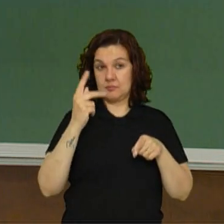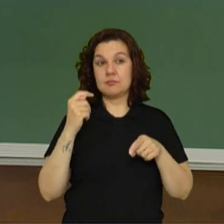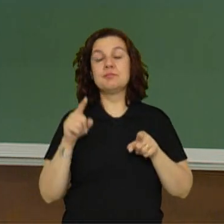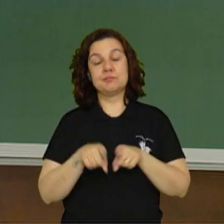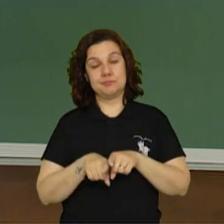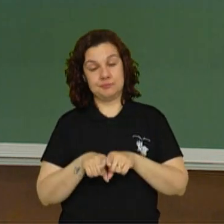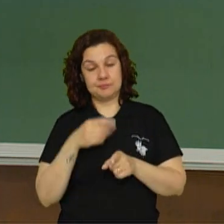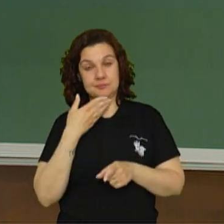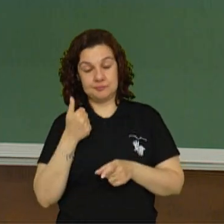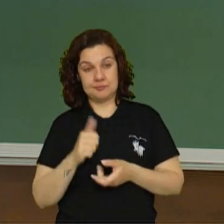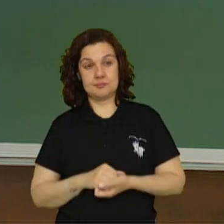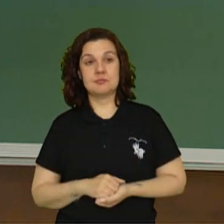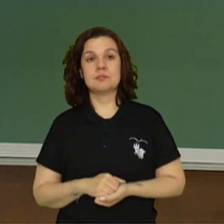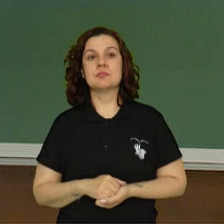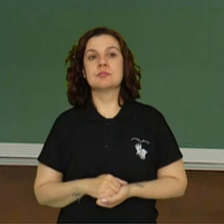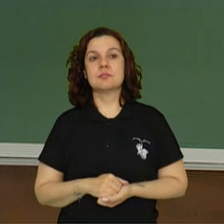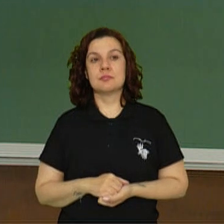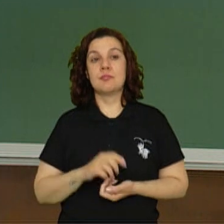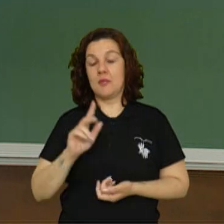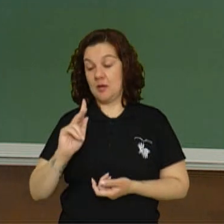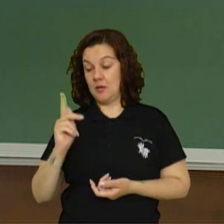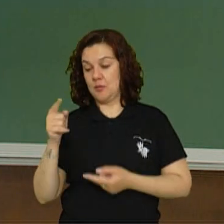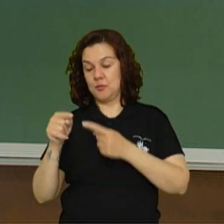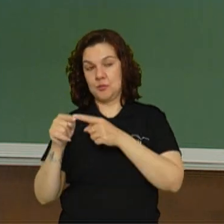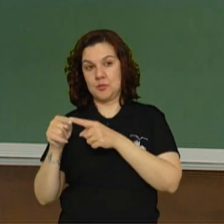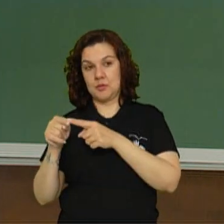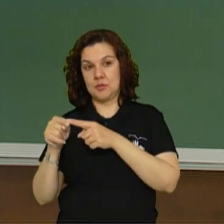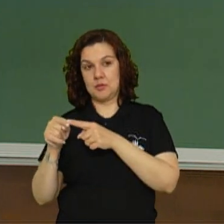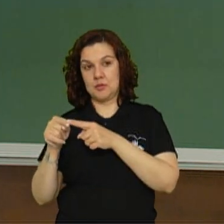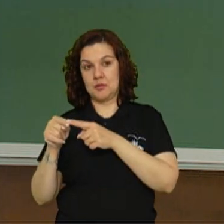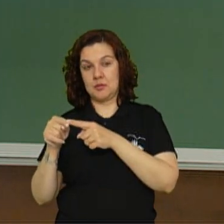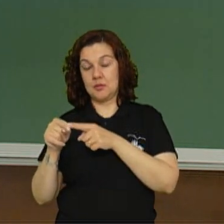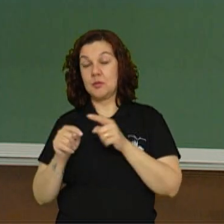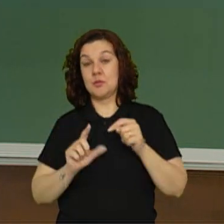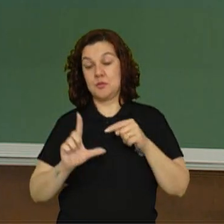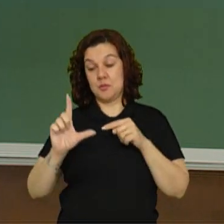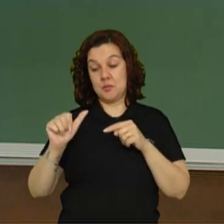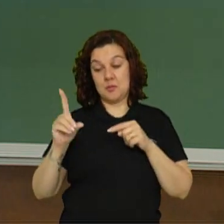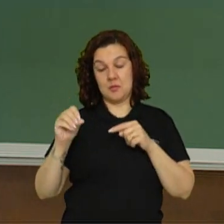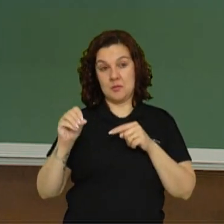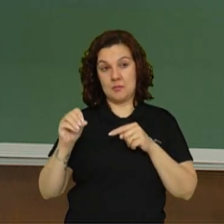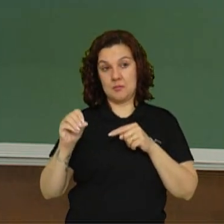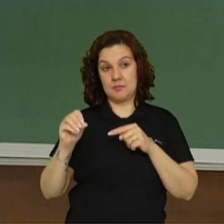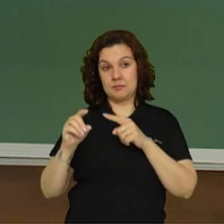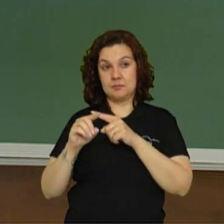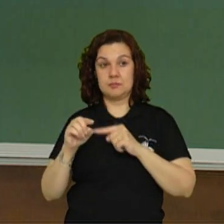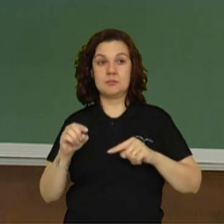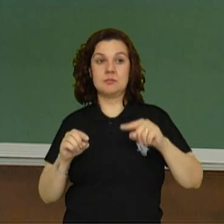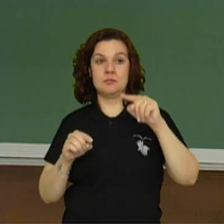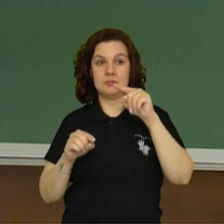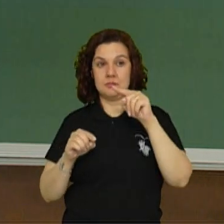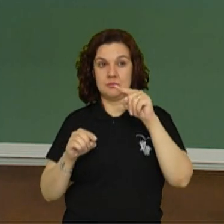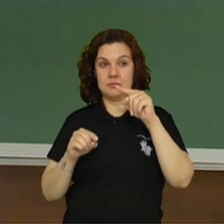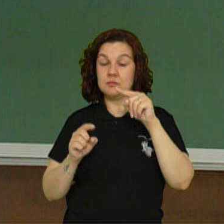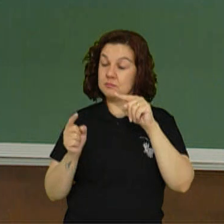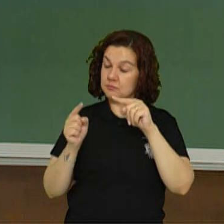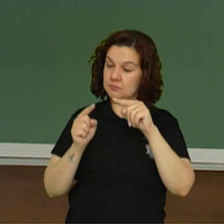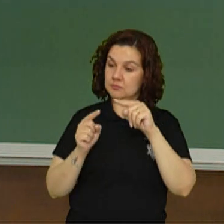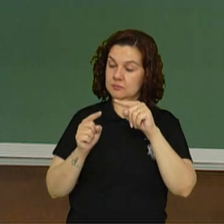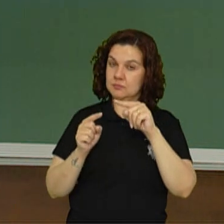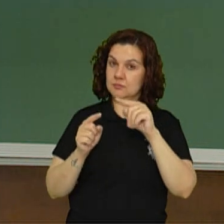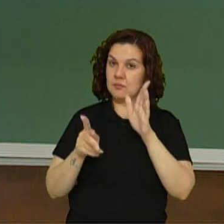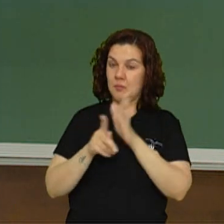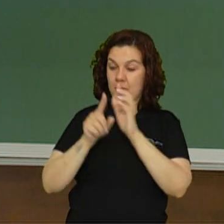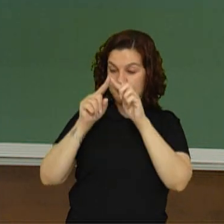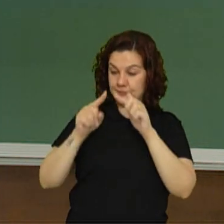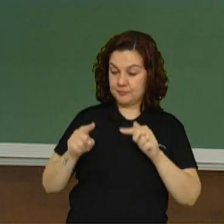altura. Da altura, eu posso tirar a informação do lado e usar tanto a área do